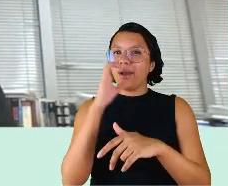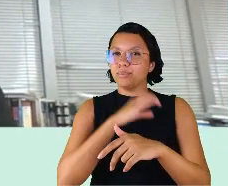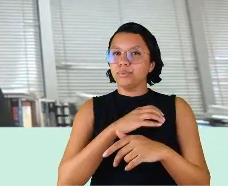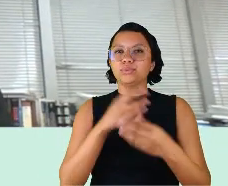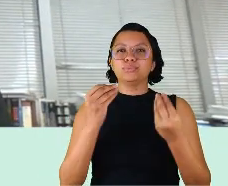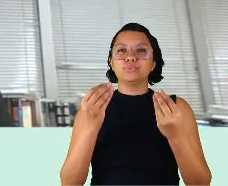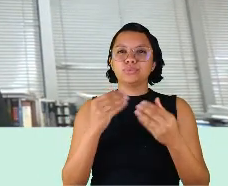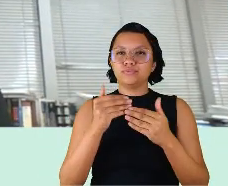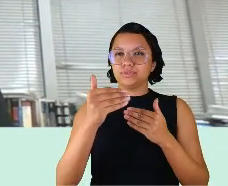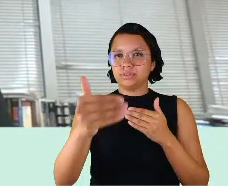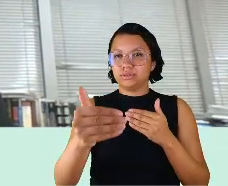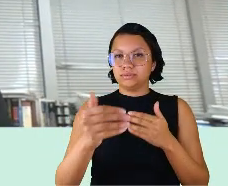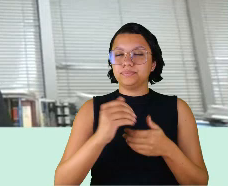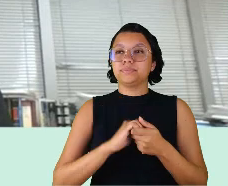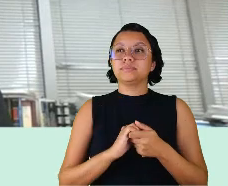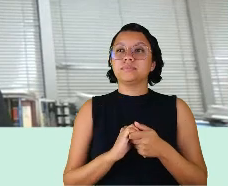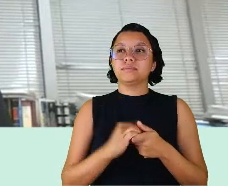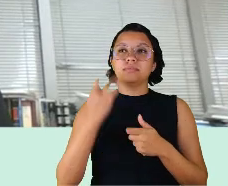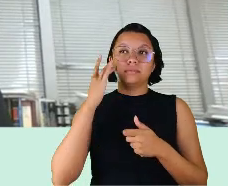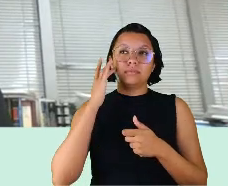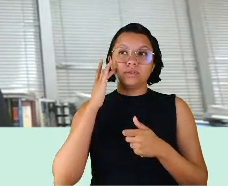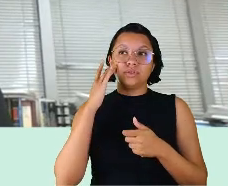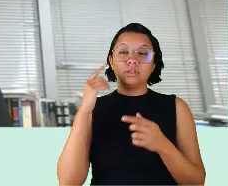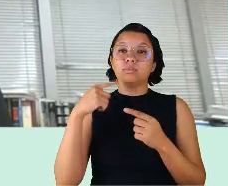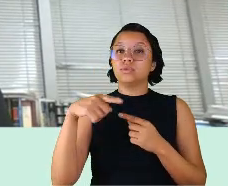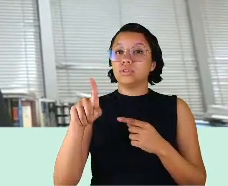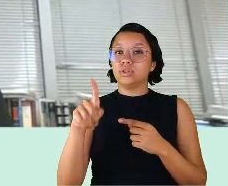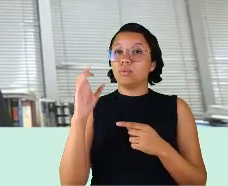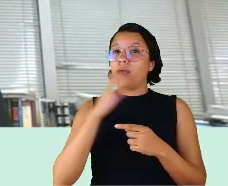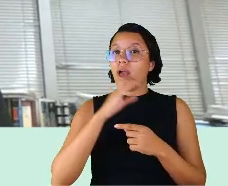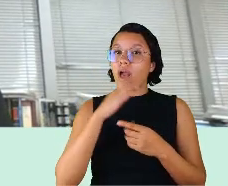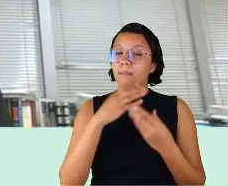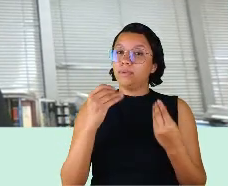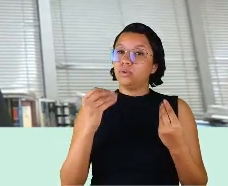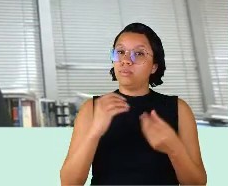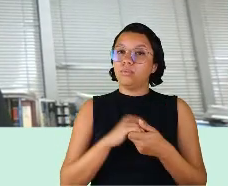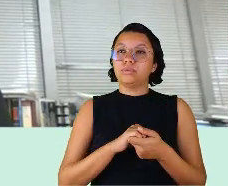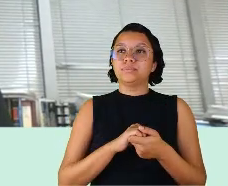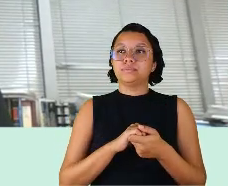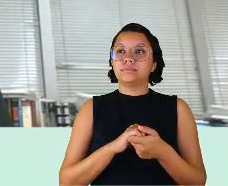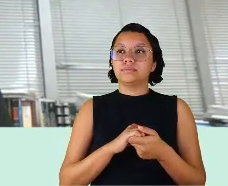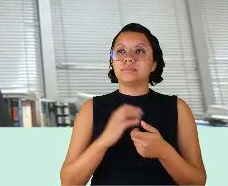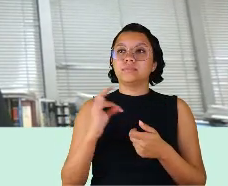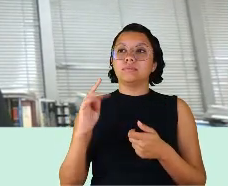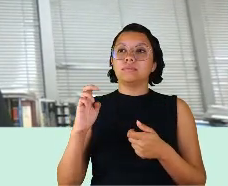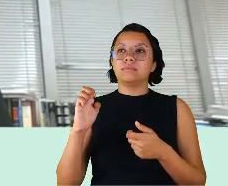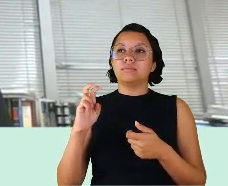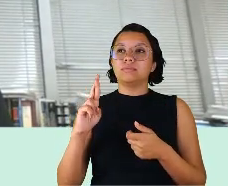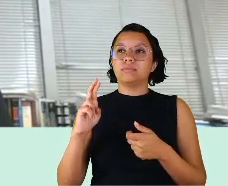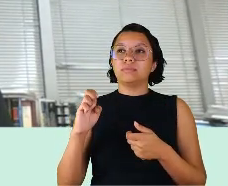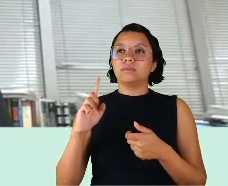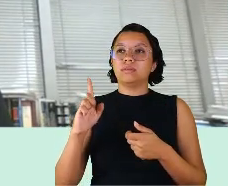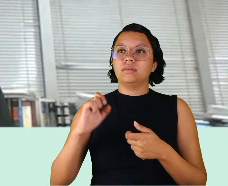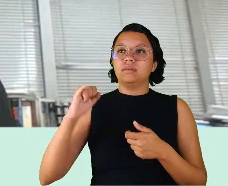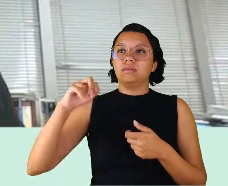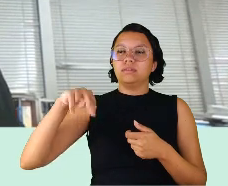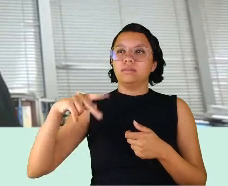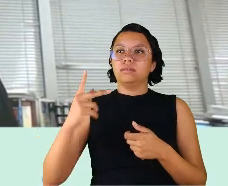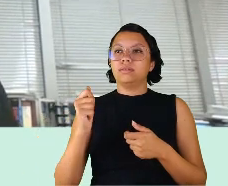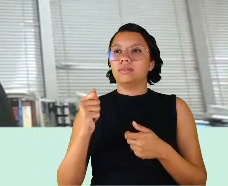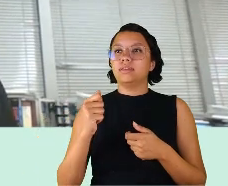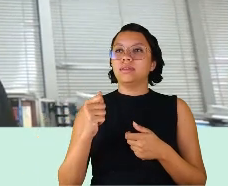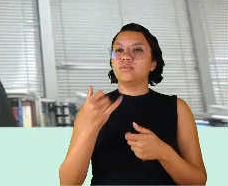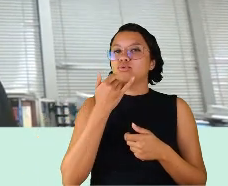né? Acho que estamos indo muito rápido. Terezinha, nesses 30, desculpa